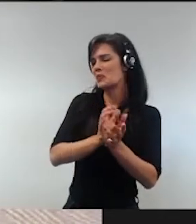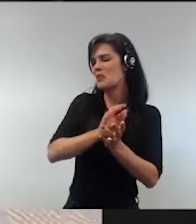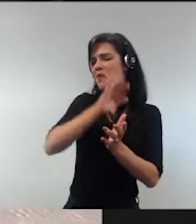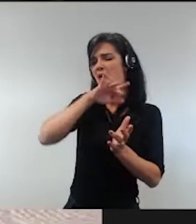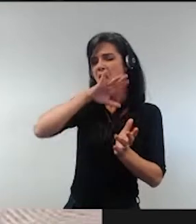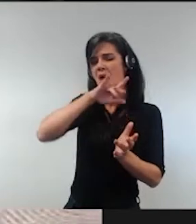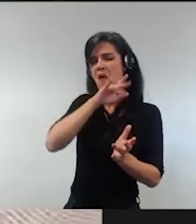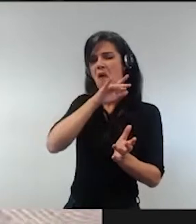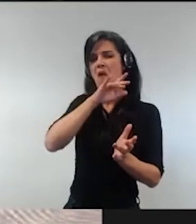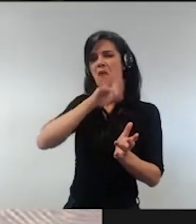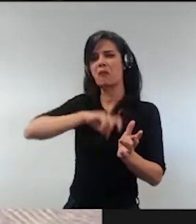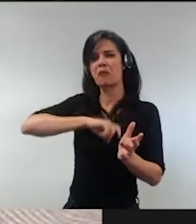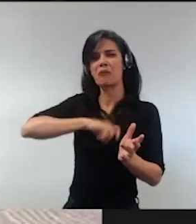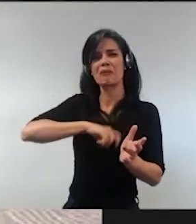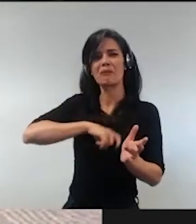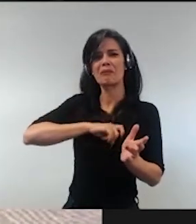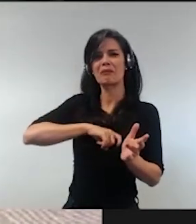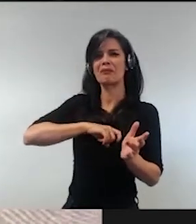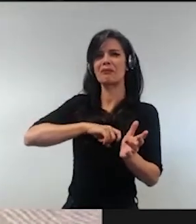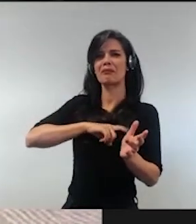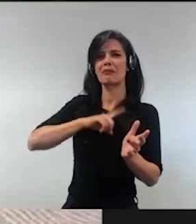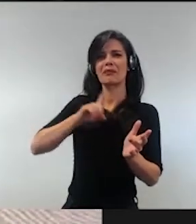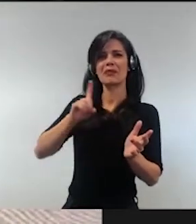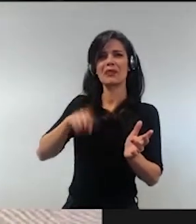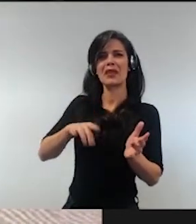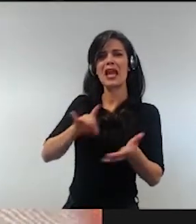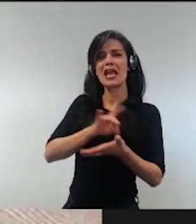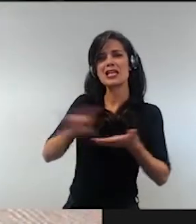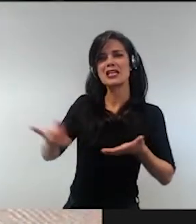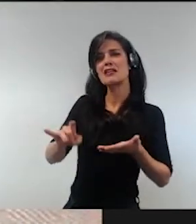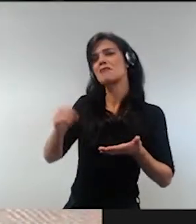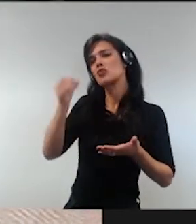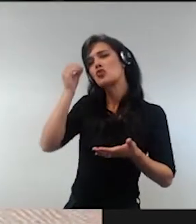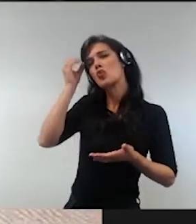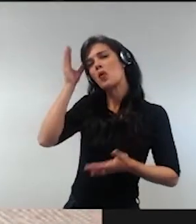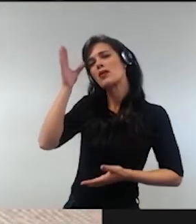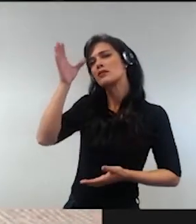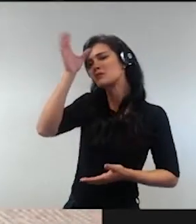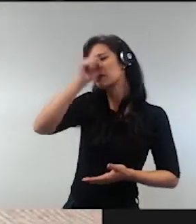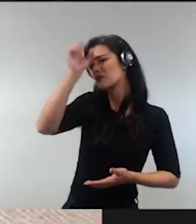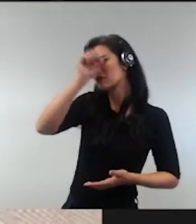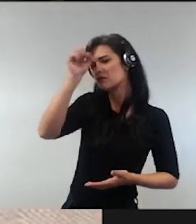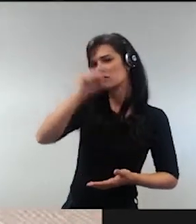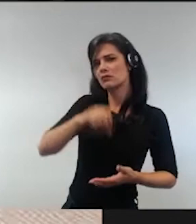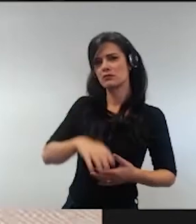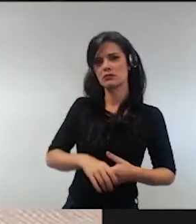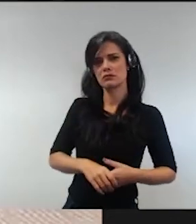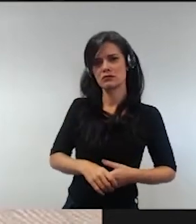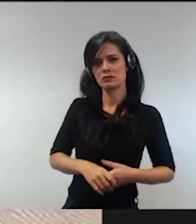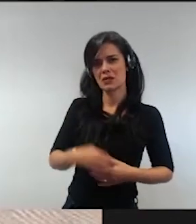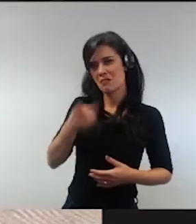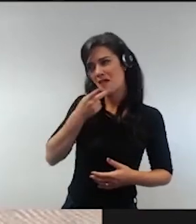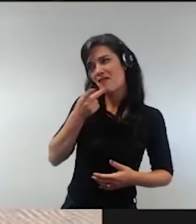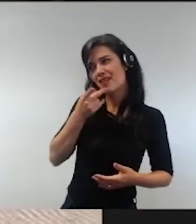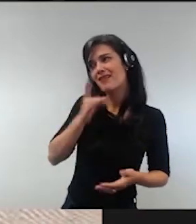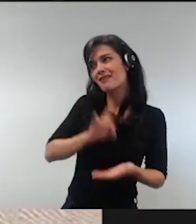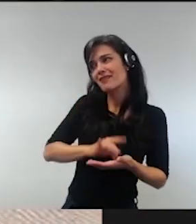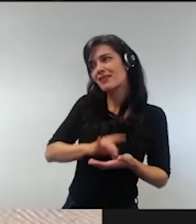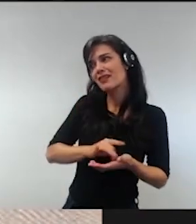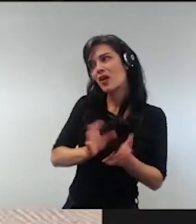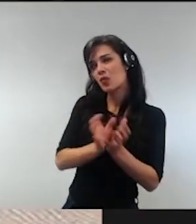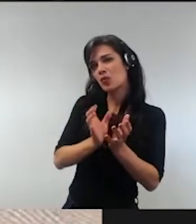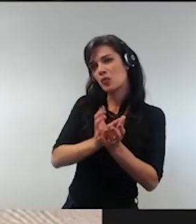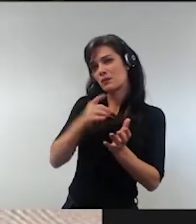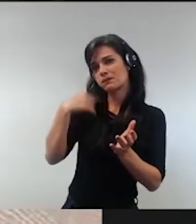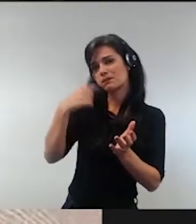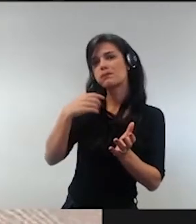imaginar. São inimigos declarados do conhecimento e do aprendizado. E, para falar com franqueza, eles estão sempre